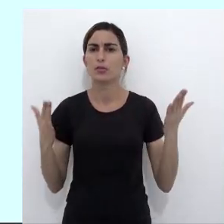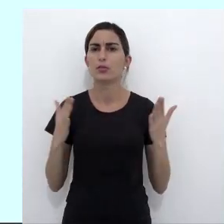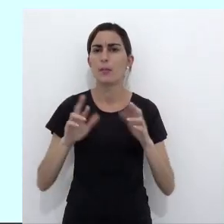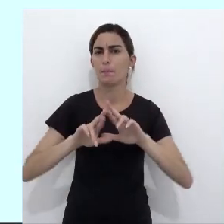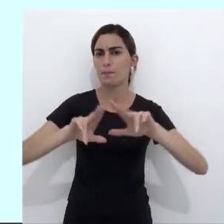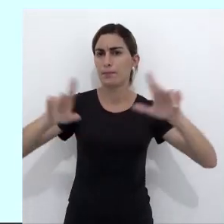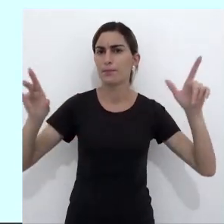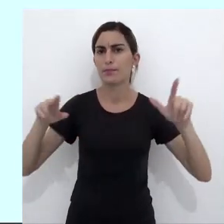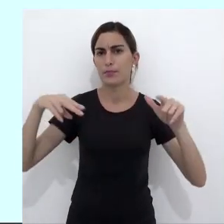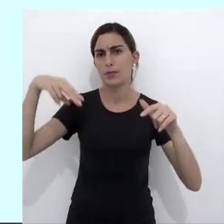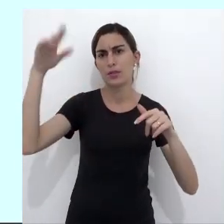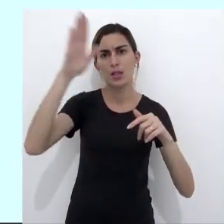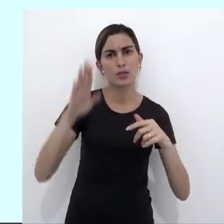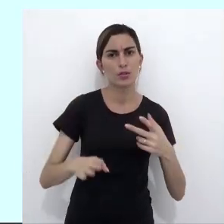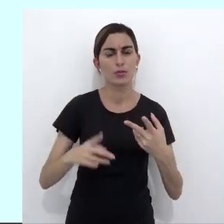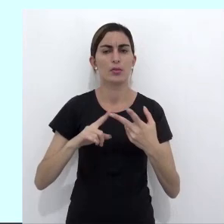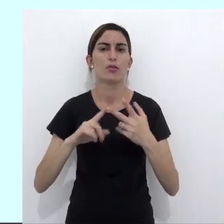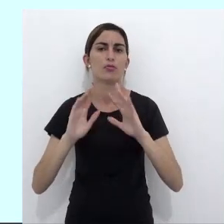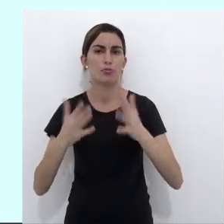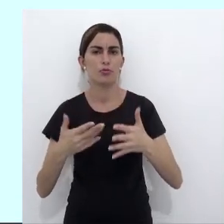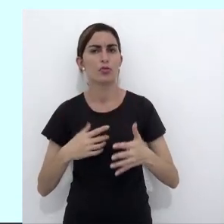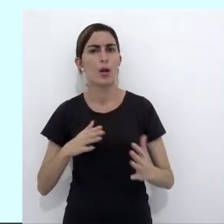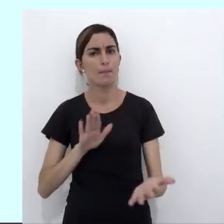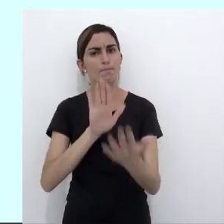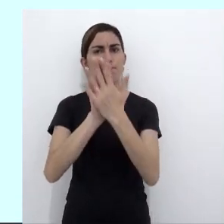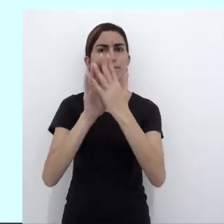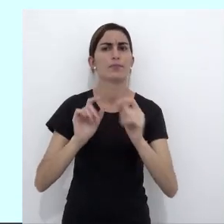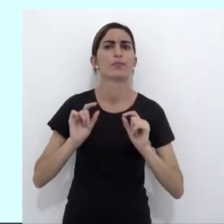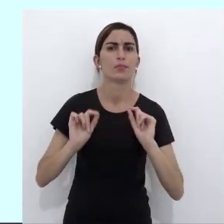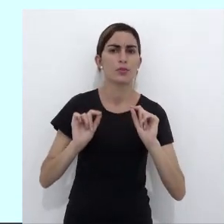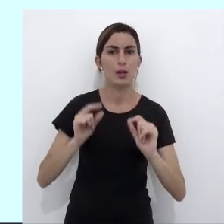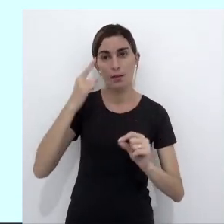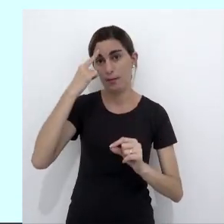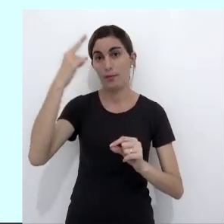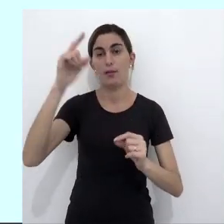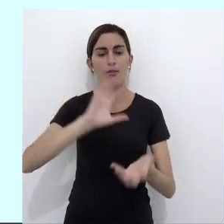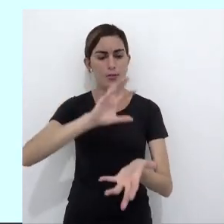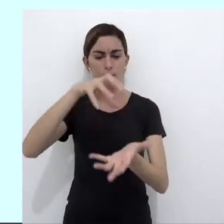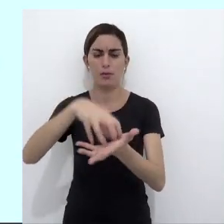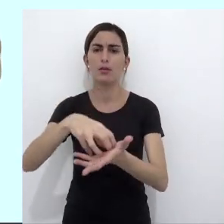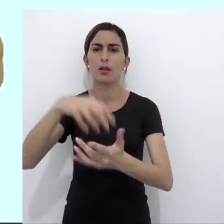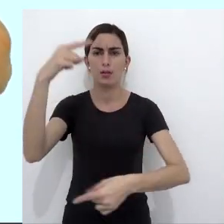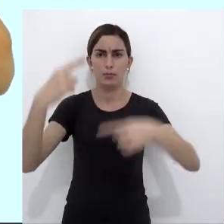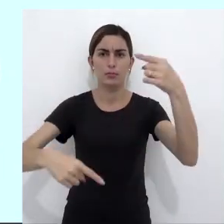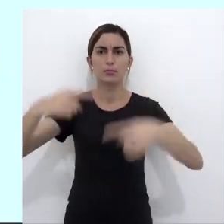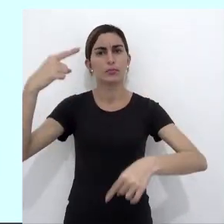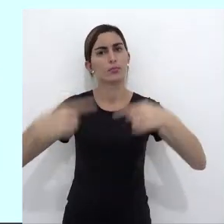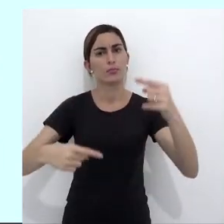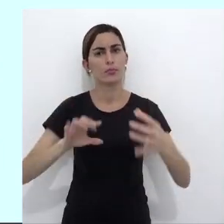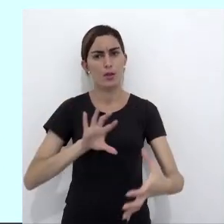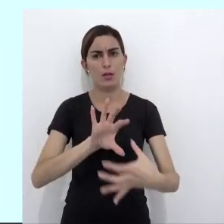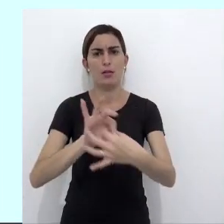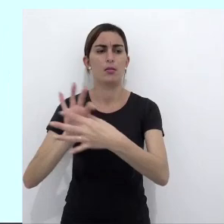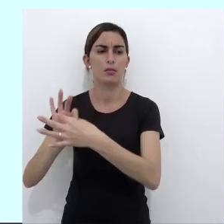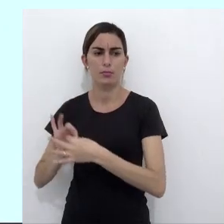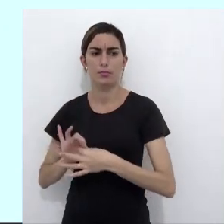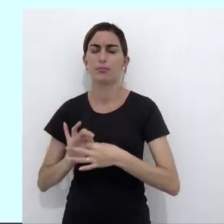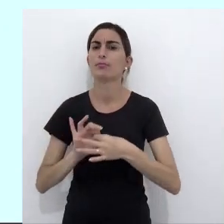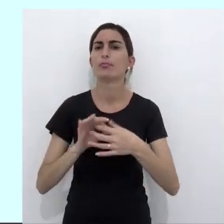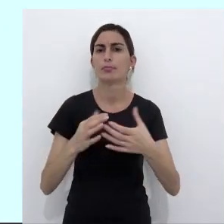dimensão nacional, já que batia de frente com a ideia do centralismo político ligada